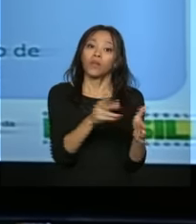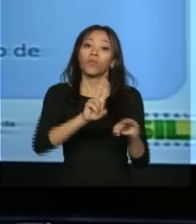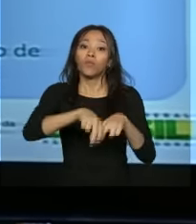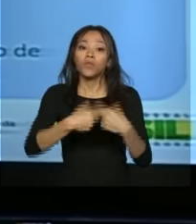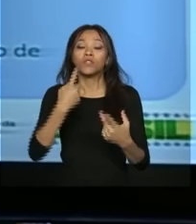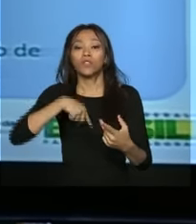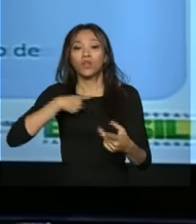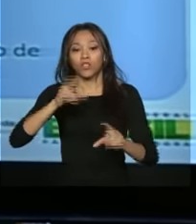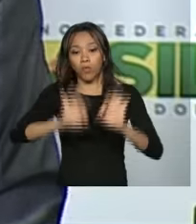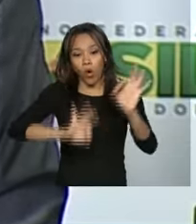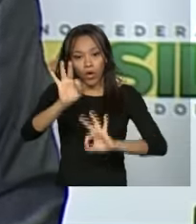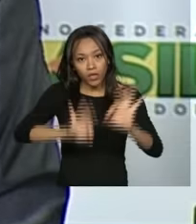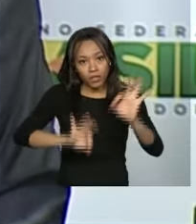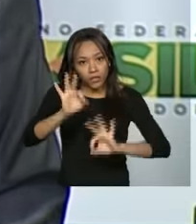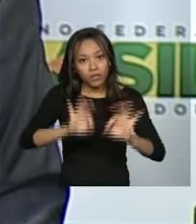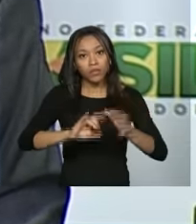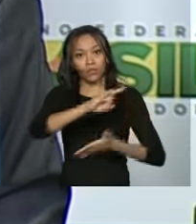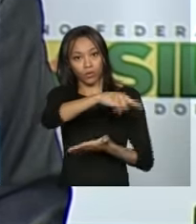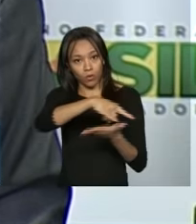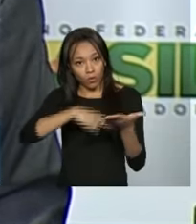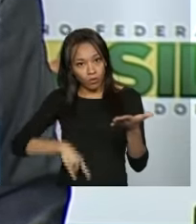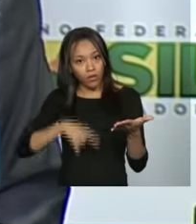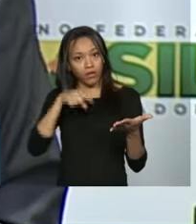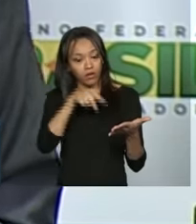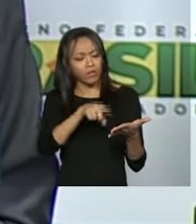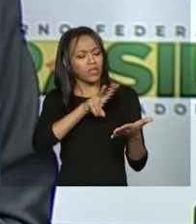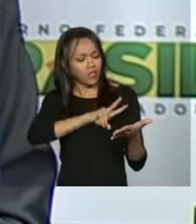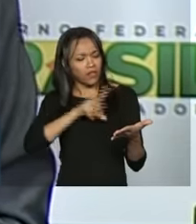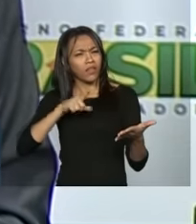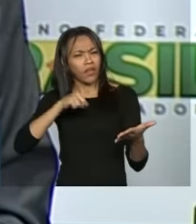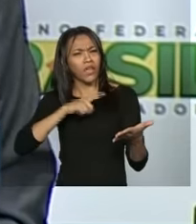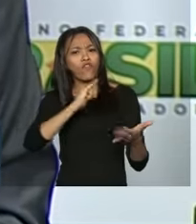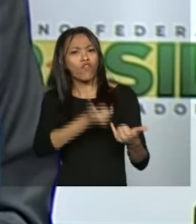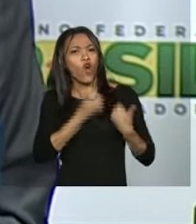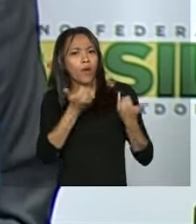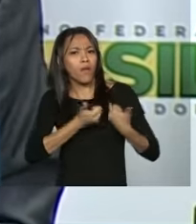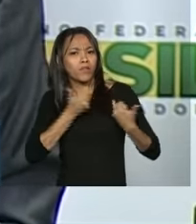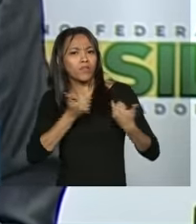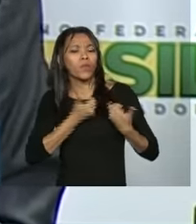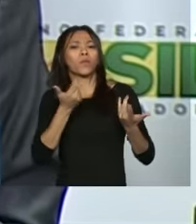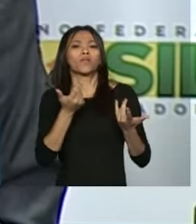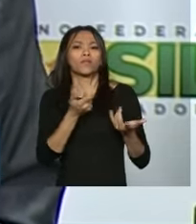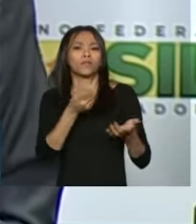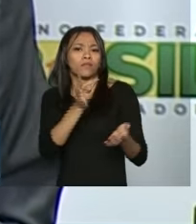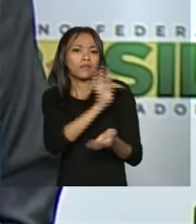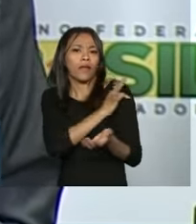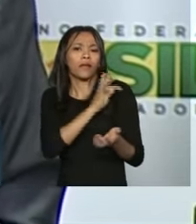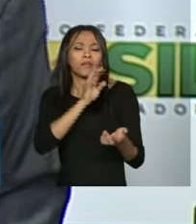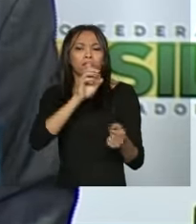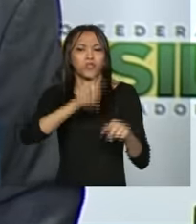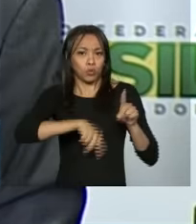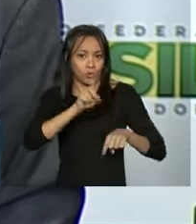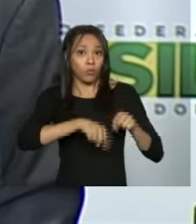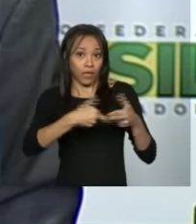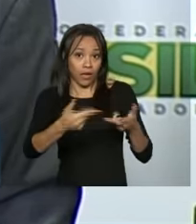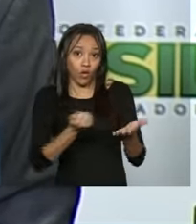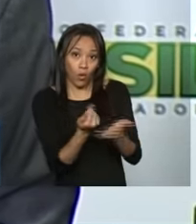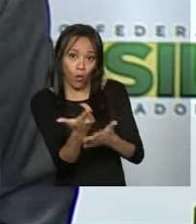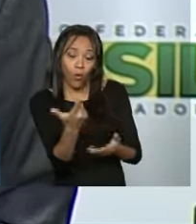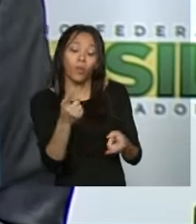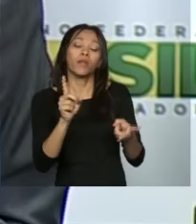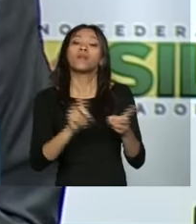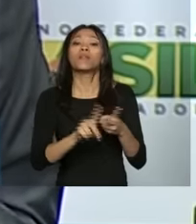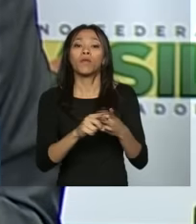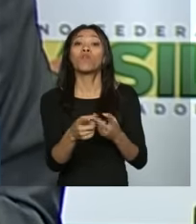registro Nacional de implantes que conterá informações técnicas EC ômicas dos dispositivos médicos